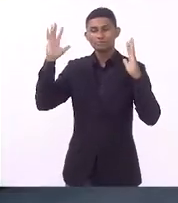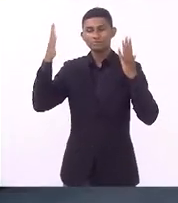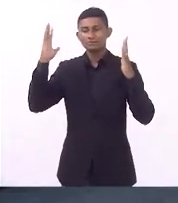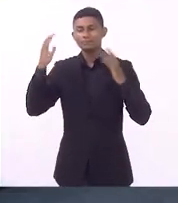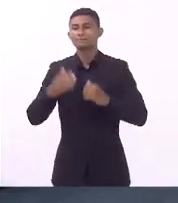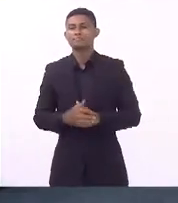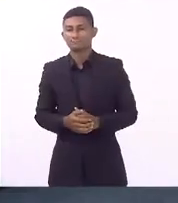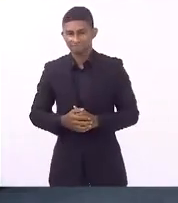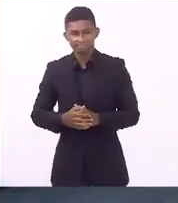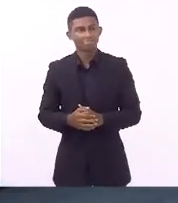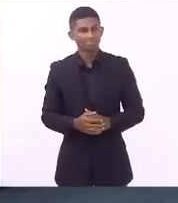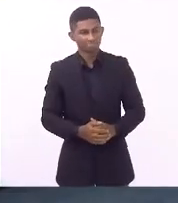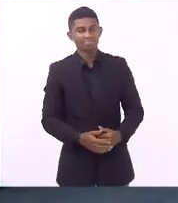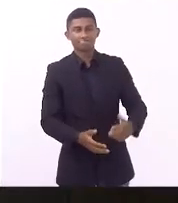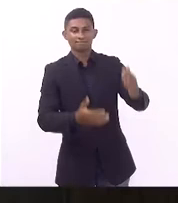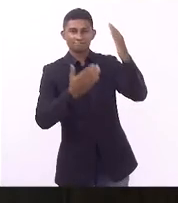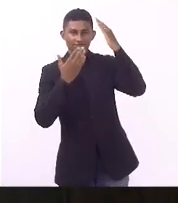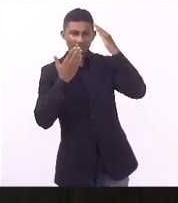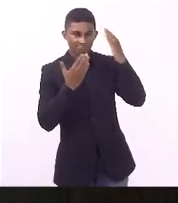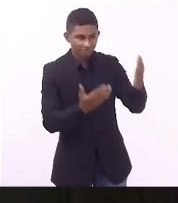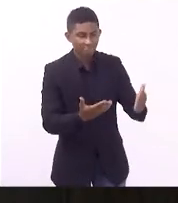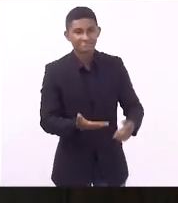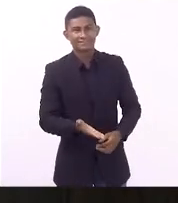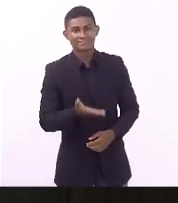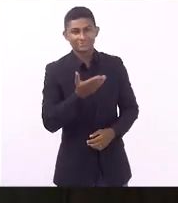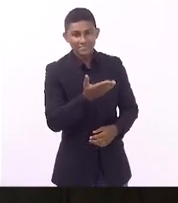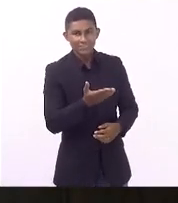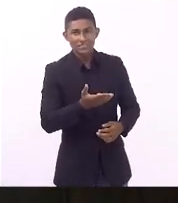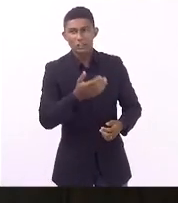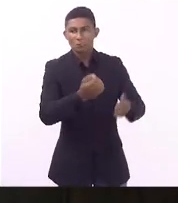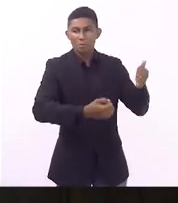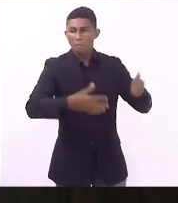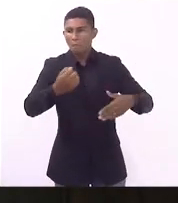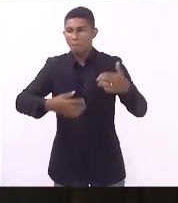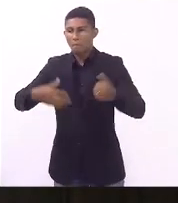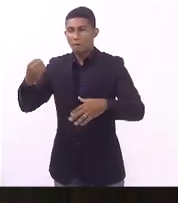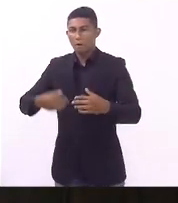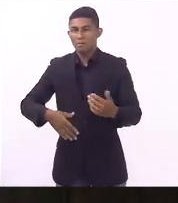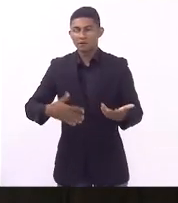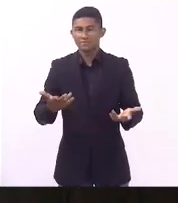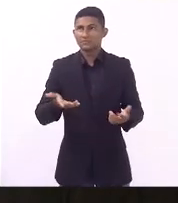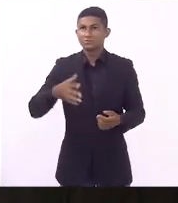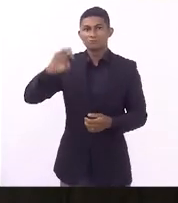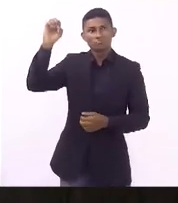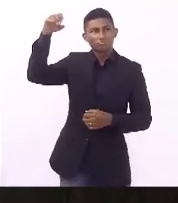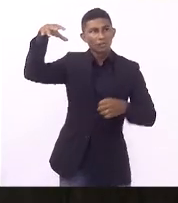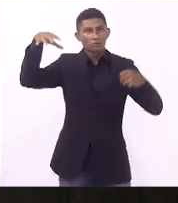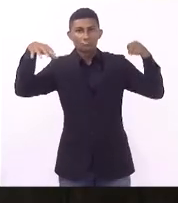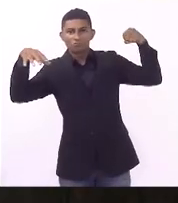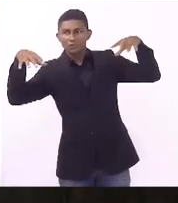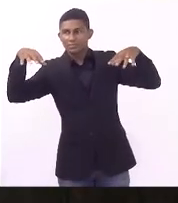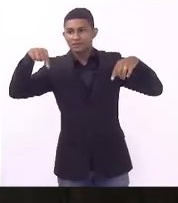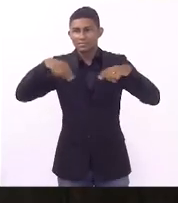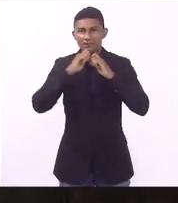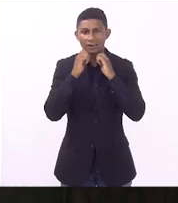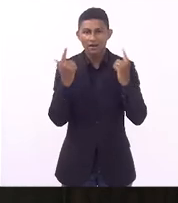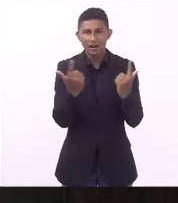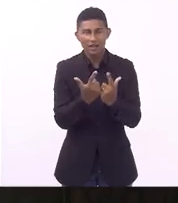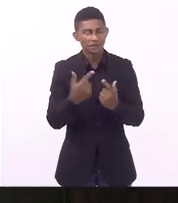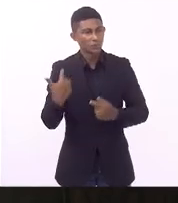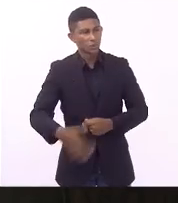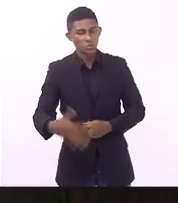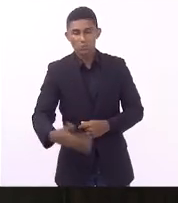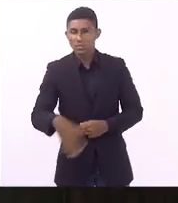Muito obrigada, Cid, na sua fala milagrosa, que fez até a luz voltar, Lerj. Coisa boa,